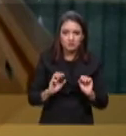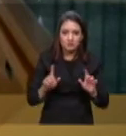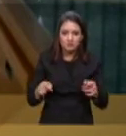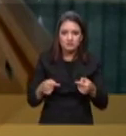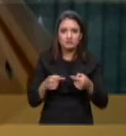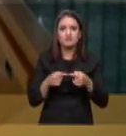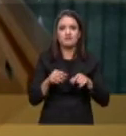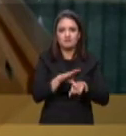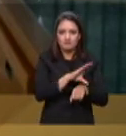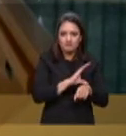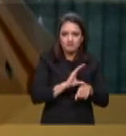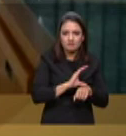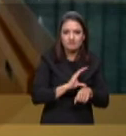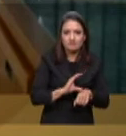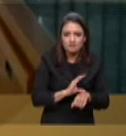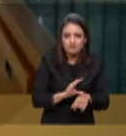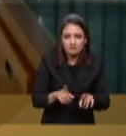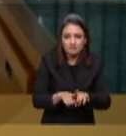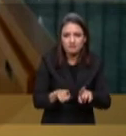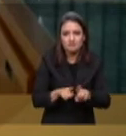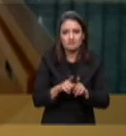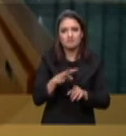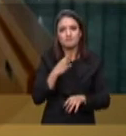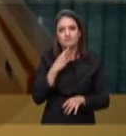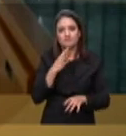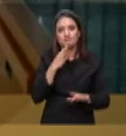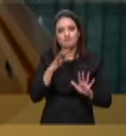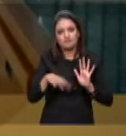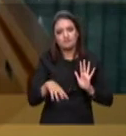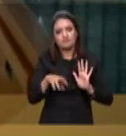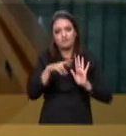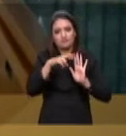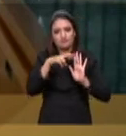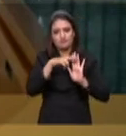inconstitucionalização pleiteada de reconhecimento das normas questionadas.